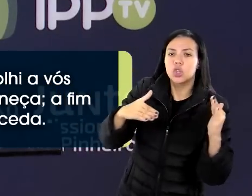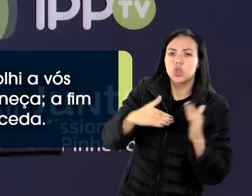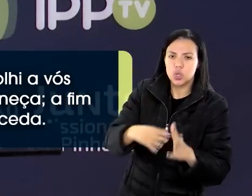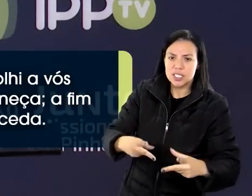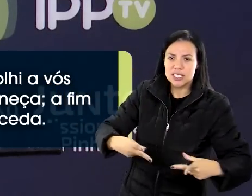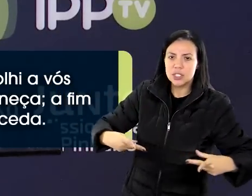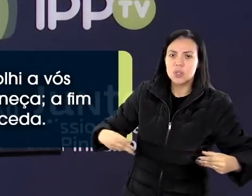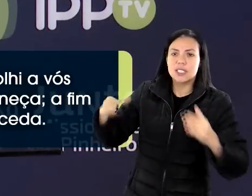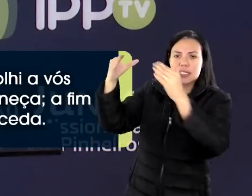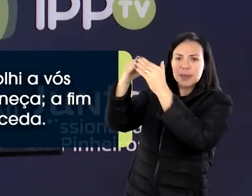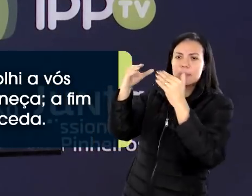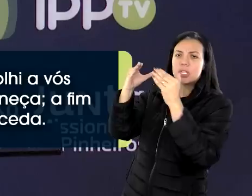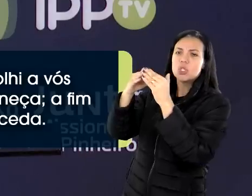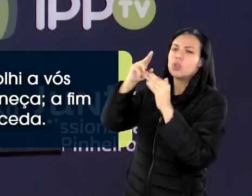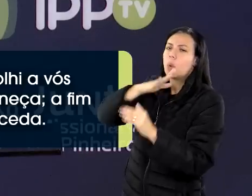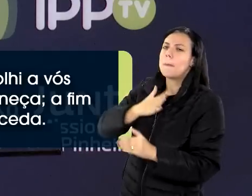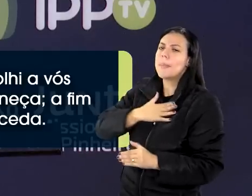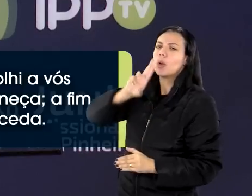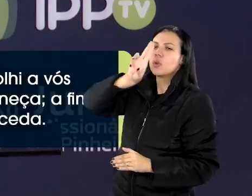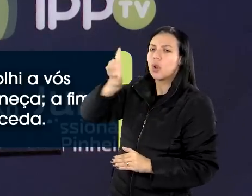quanto me pedis ao meu nome...